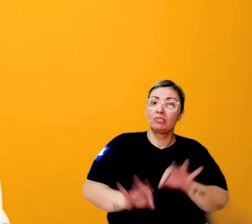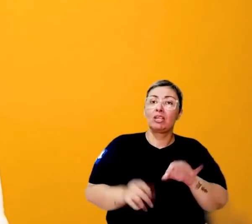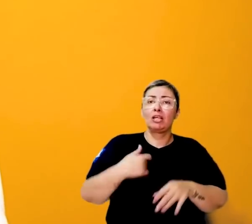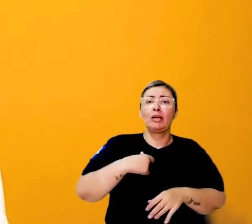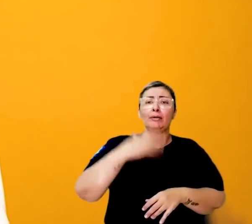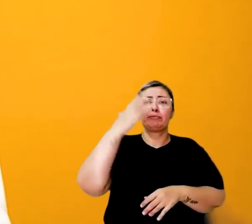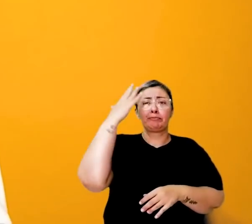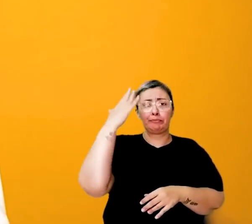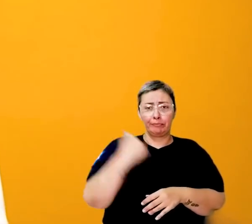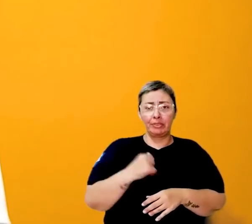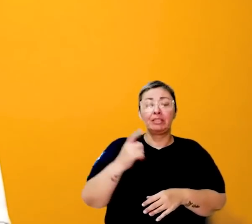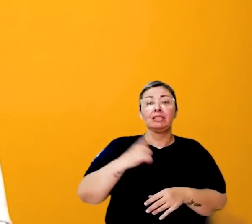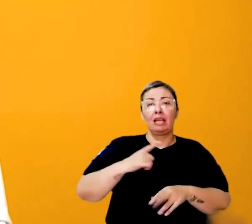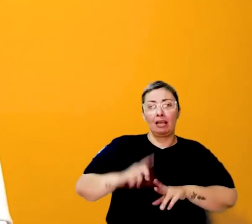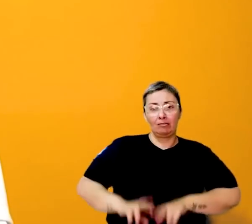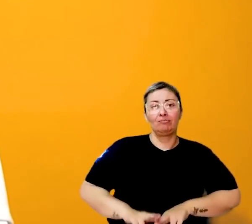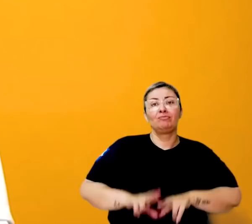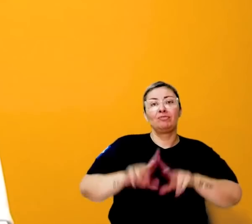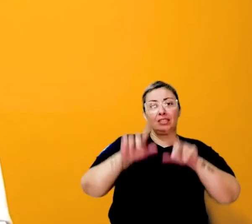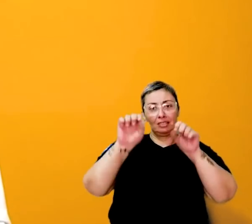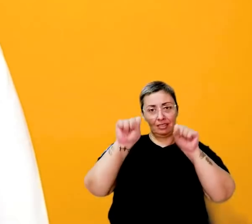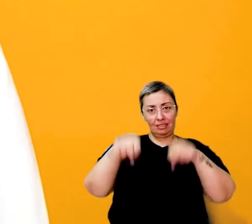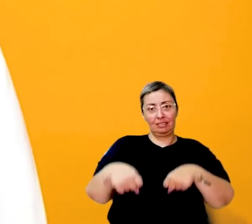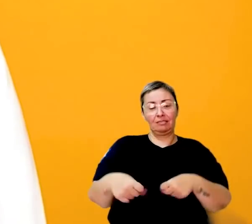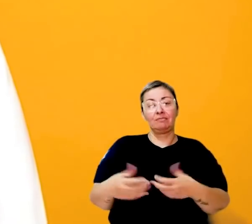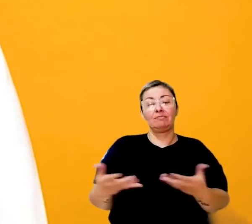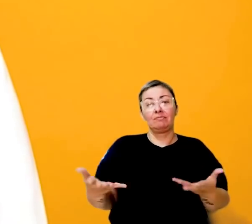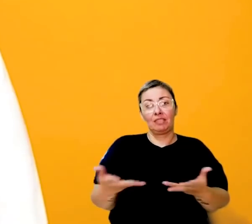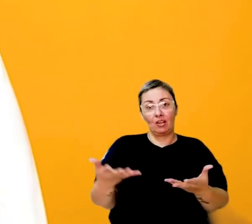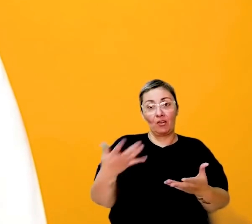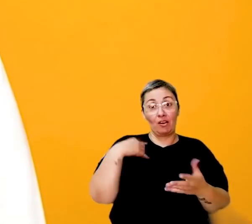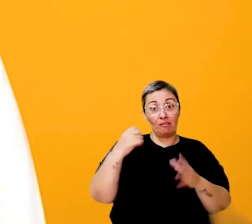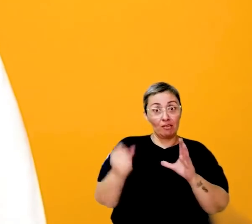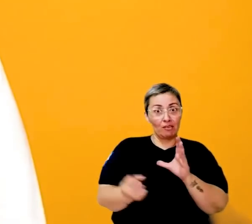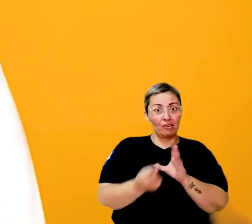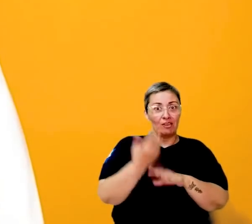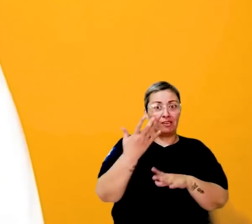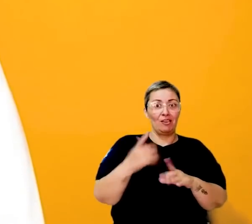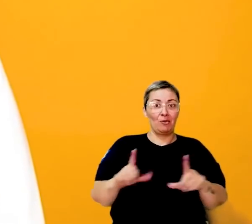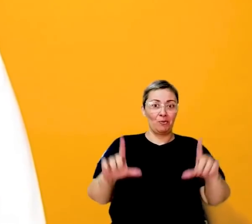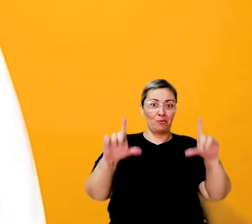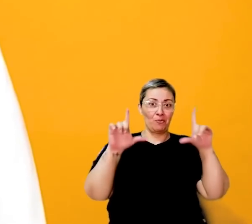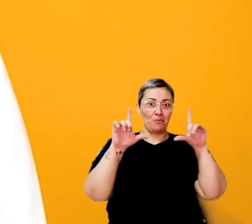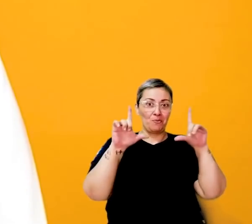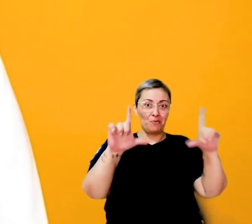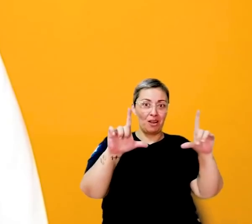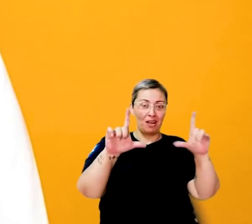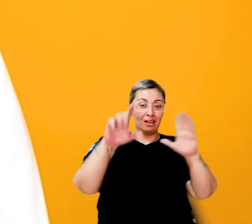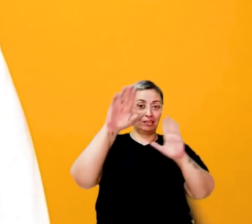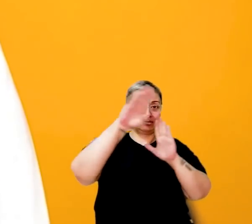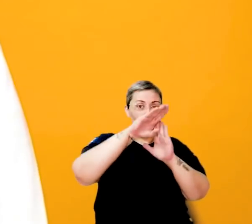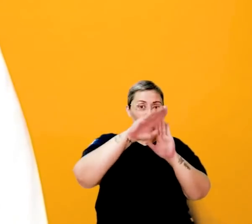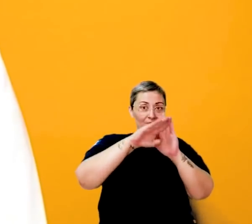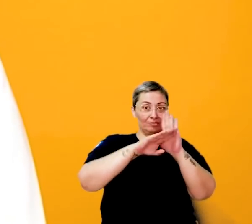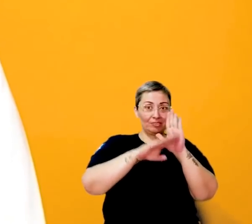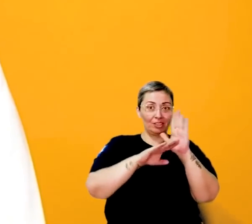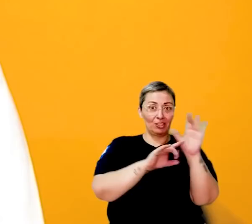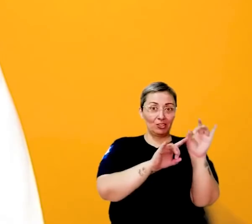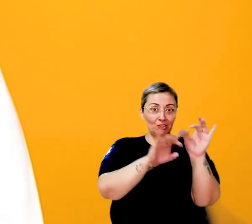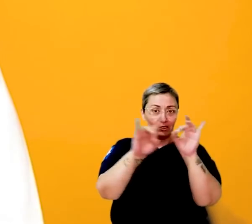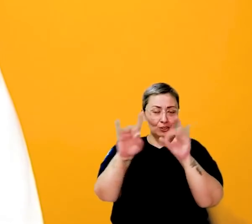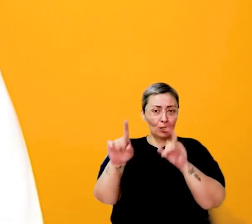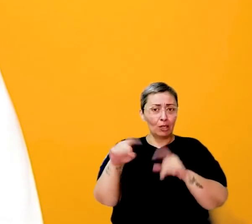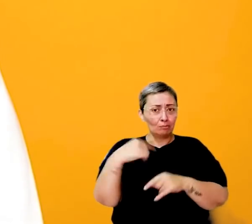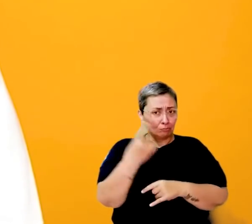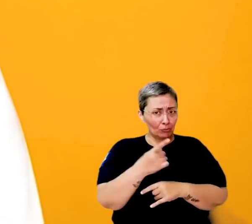eu sei que faz toda a diferença. Nós vamos criar hoje um quadro de rotina. Nós temos